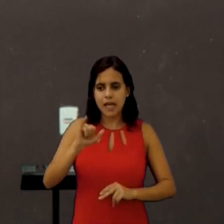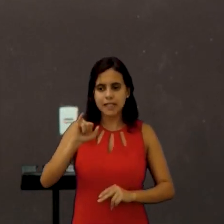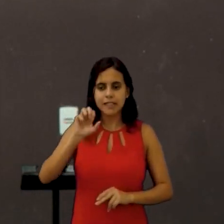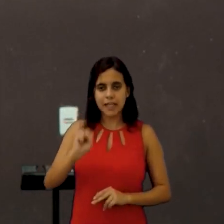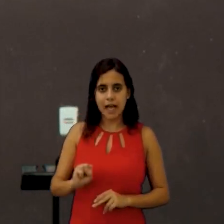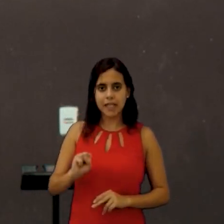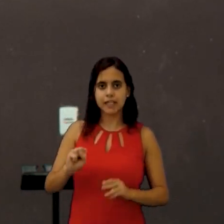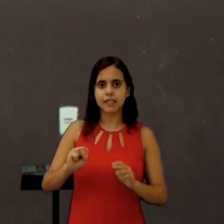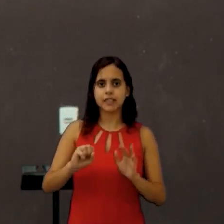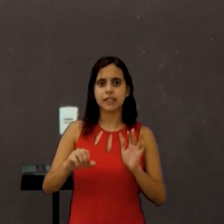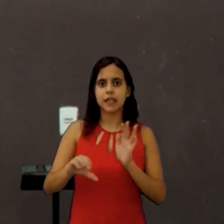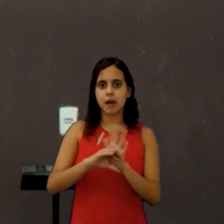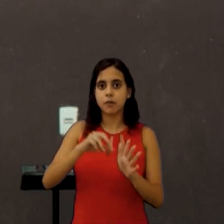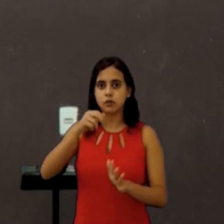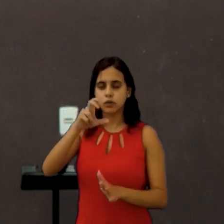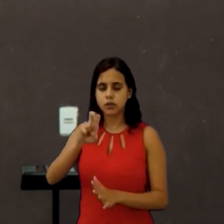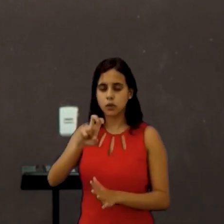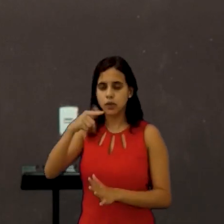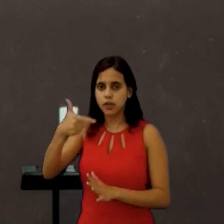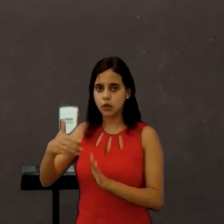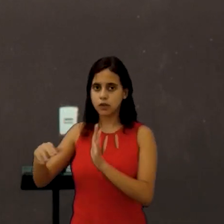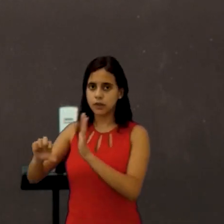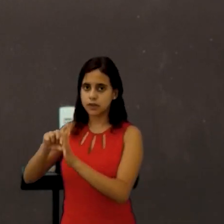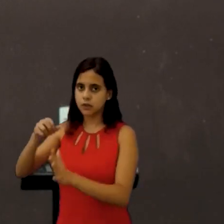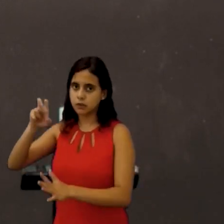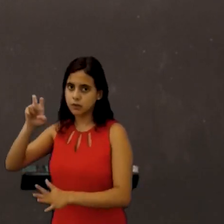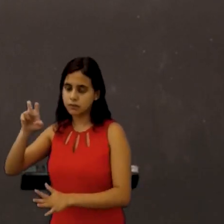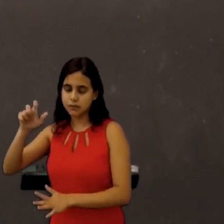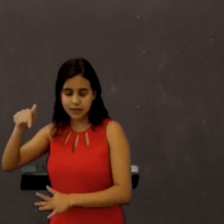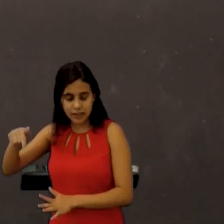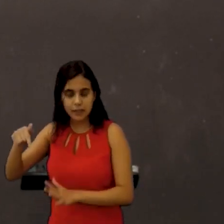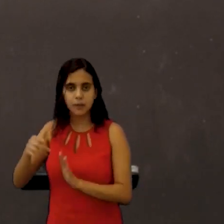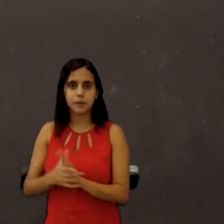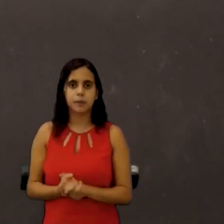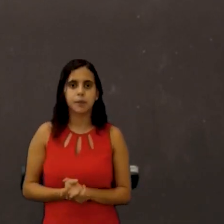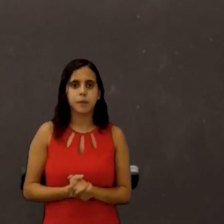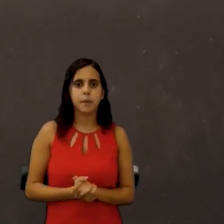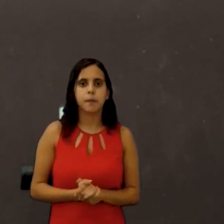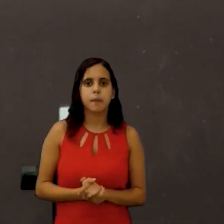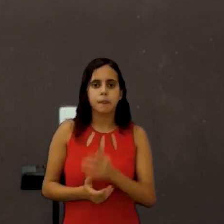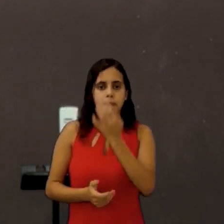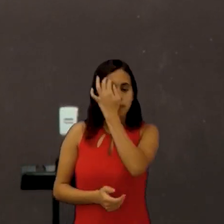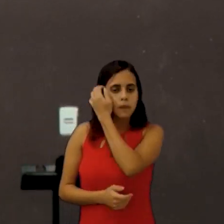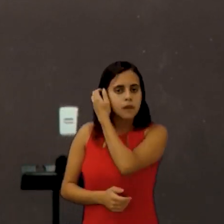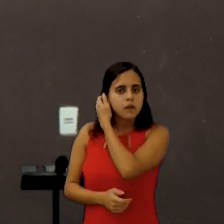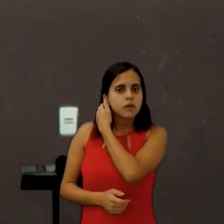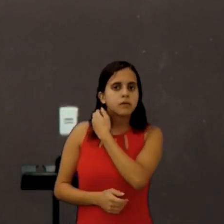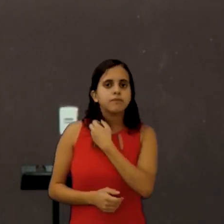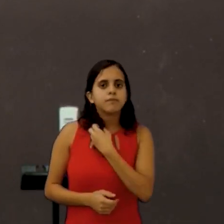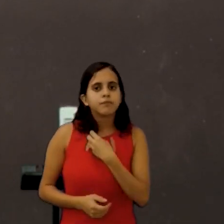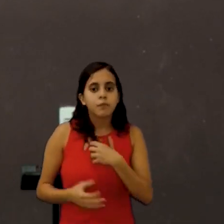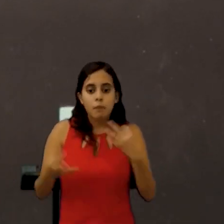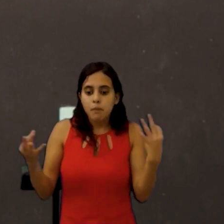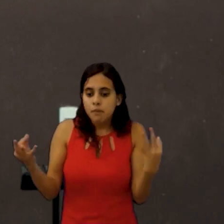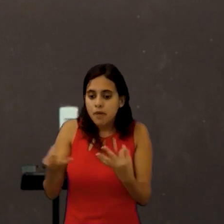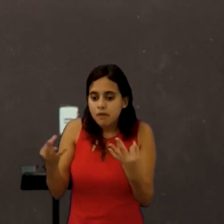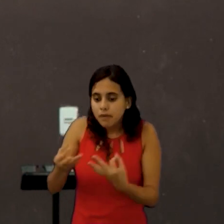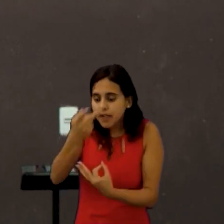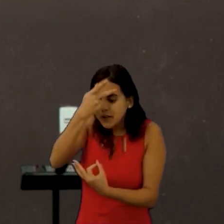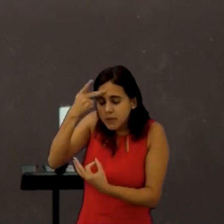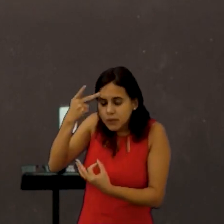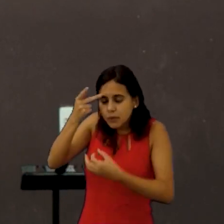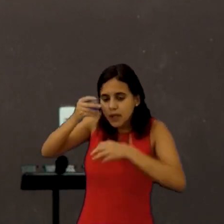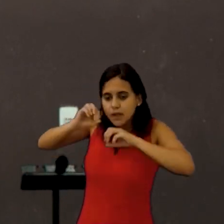diz assim: quão formosos são sobre os montes os pés do que anunciam o